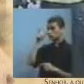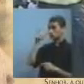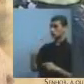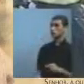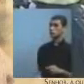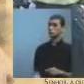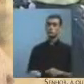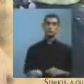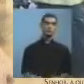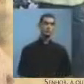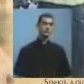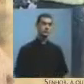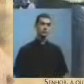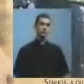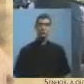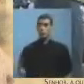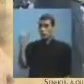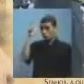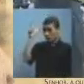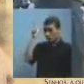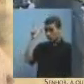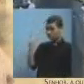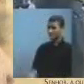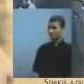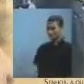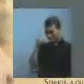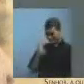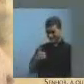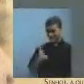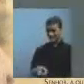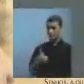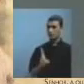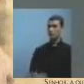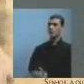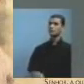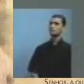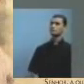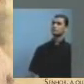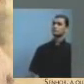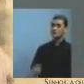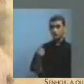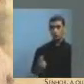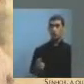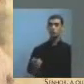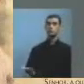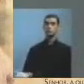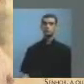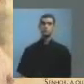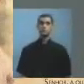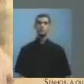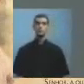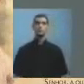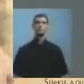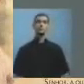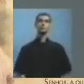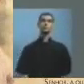Igualzinho. Você, para ganhar alguma coisa, você tem que eliminar. A equipe perdeu, reúne a equipe.